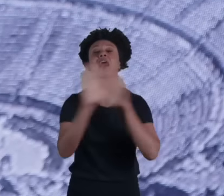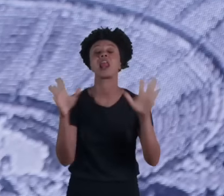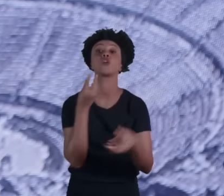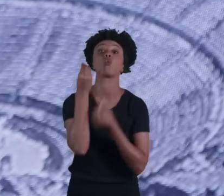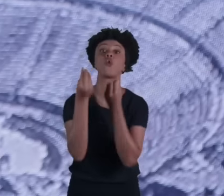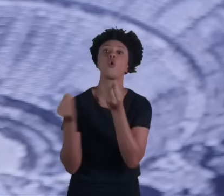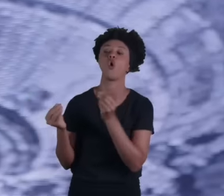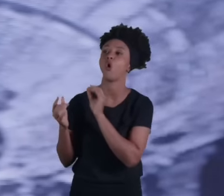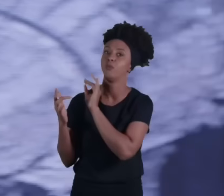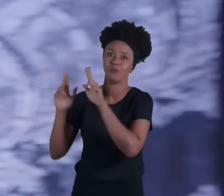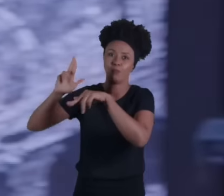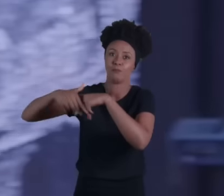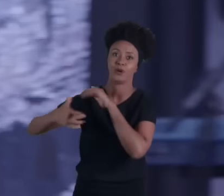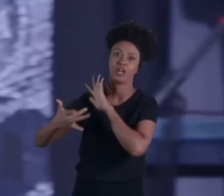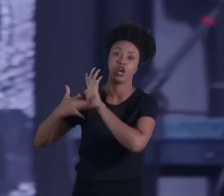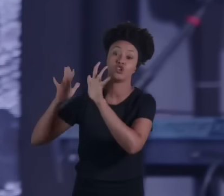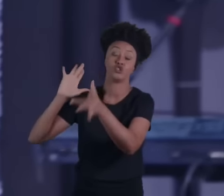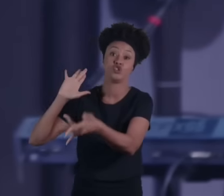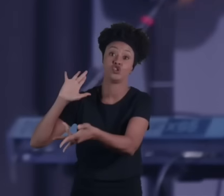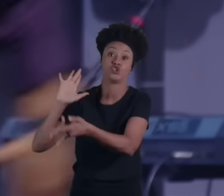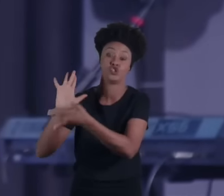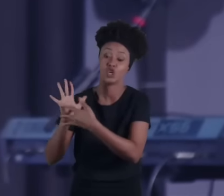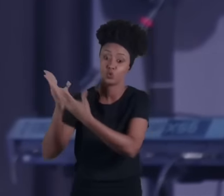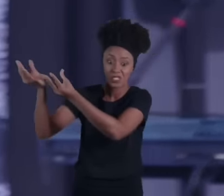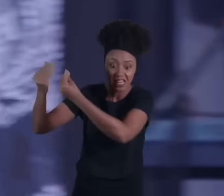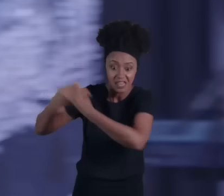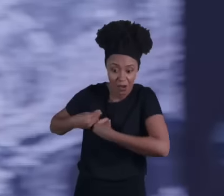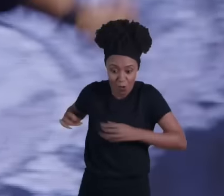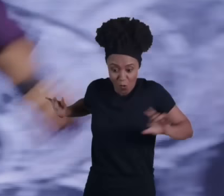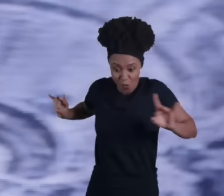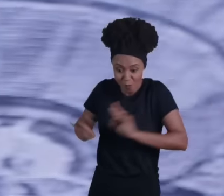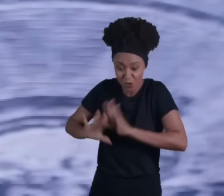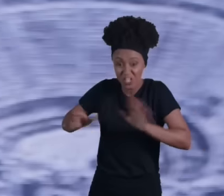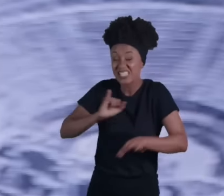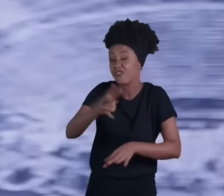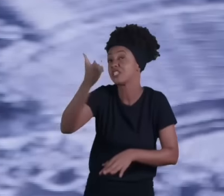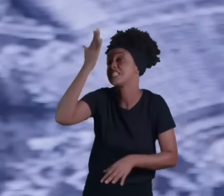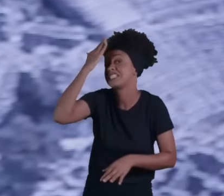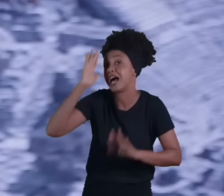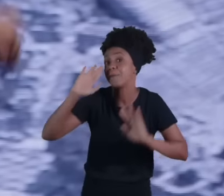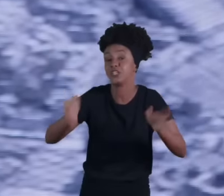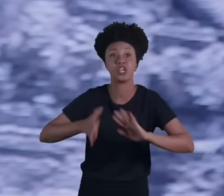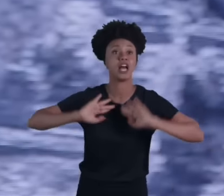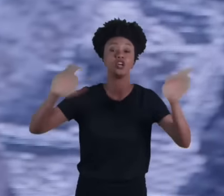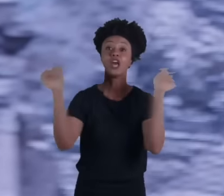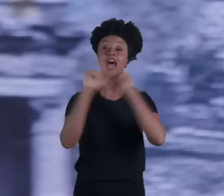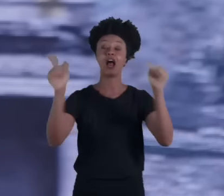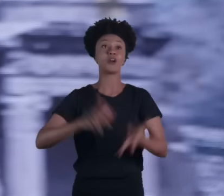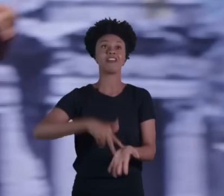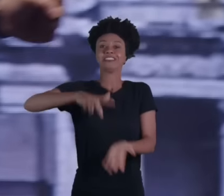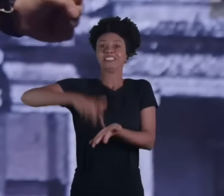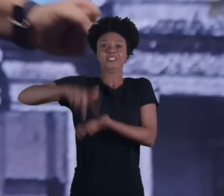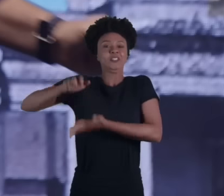herança em Cristo, você ficava pulando dessa altura todo dia, já levantava à noite de manhã dando glória a Deus.